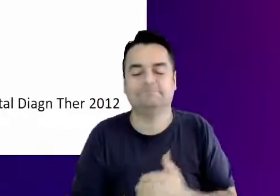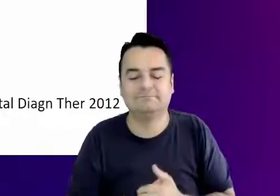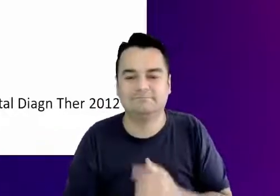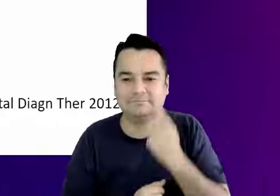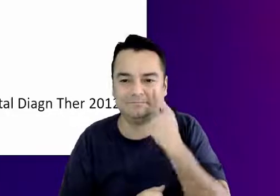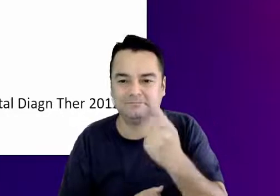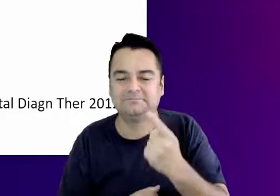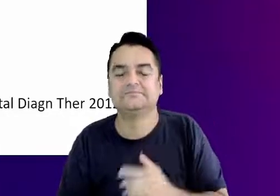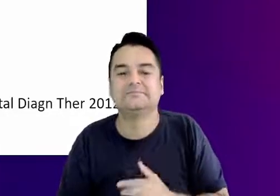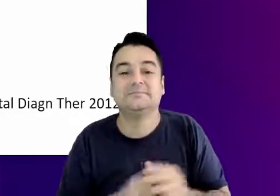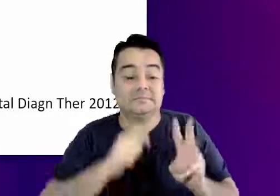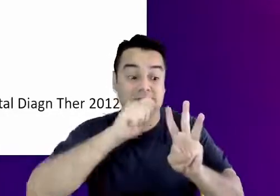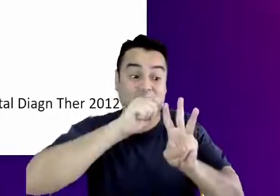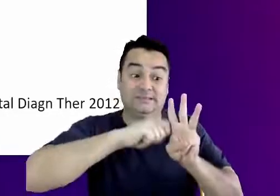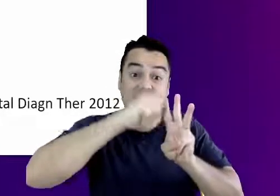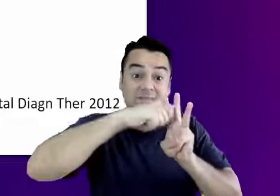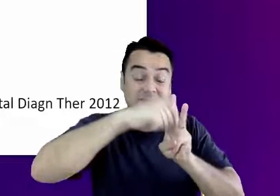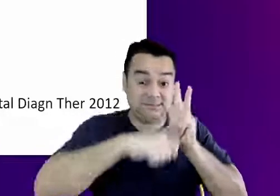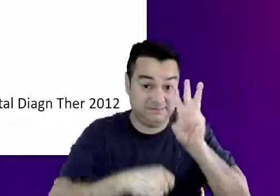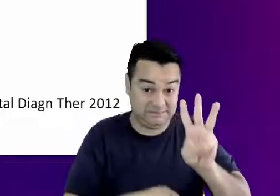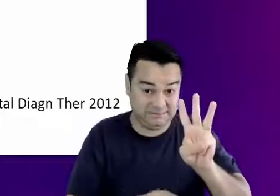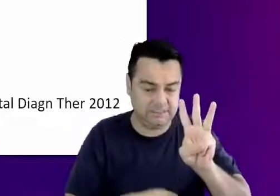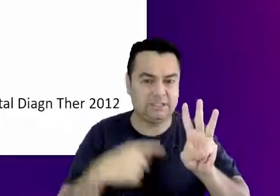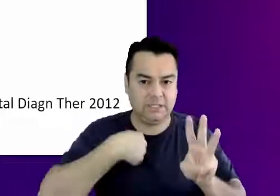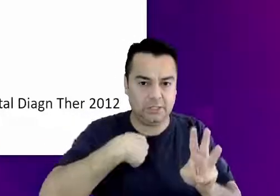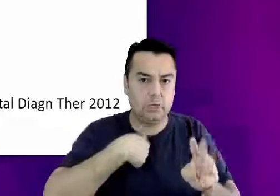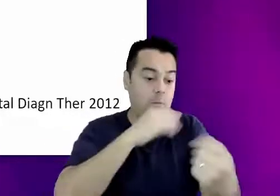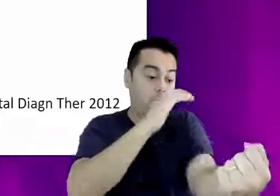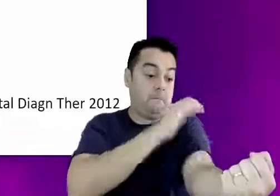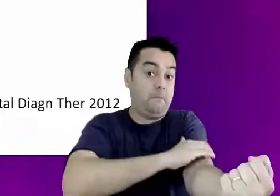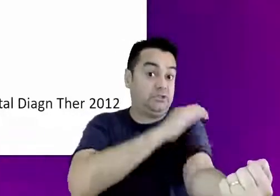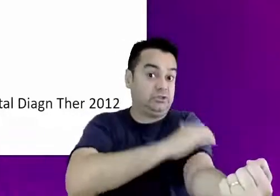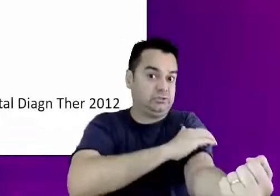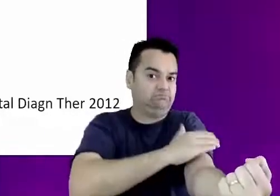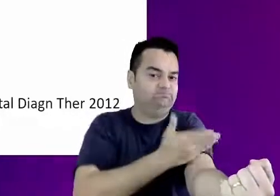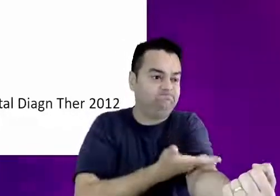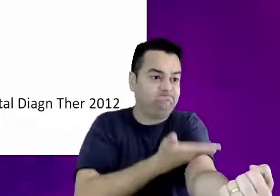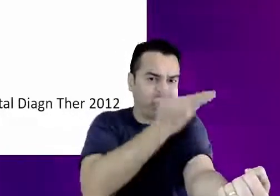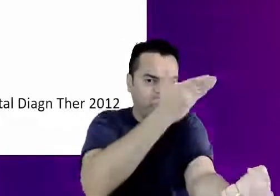trimestre, eu vou medir a pressão arterial média dessas pacientes.